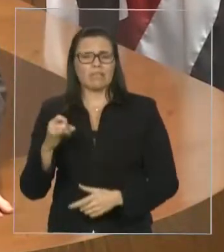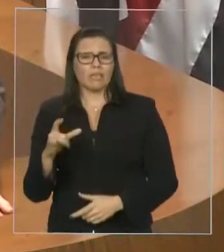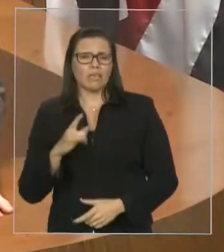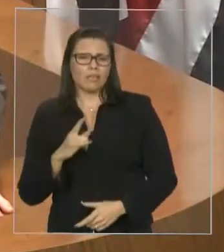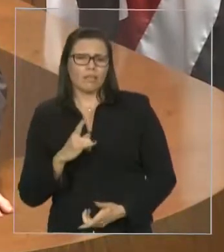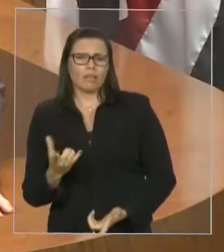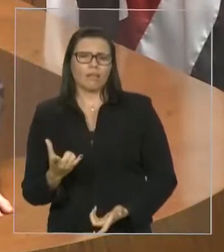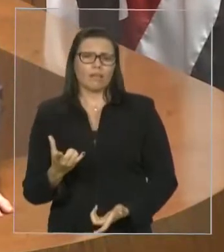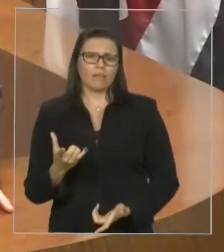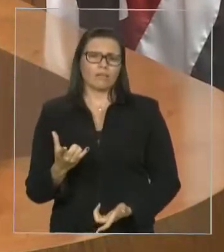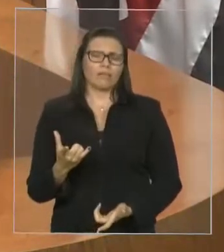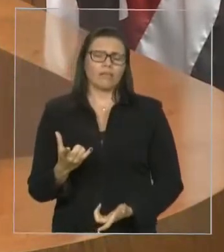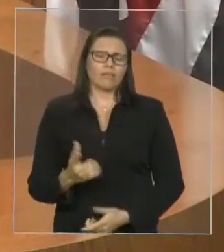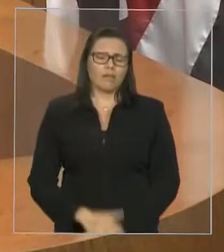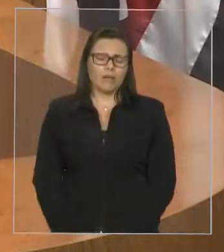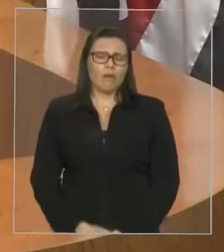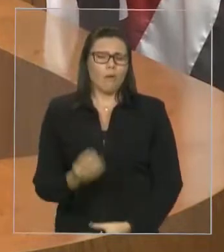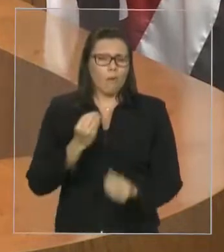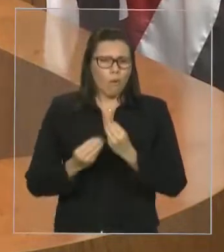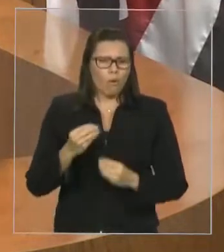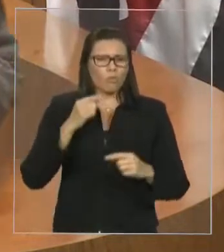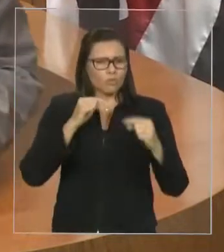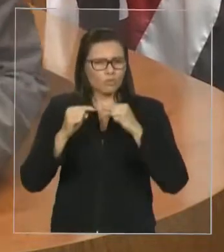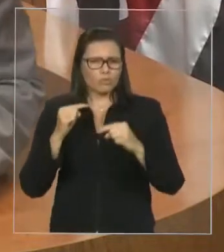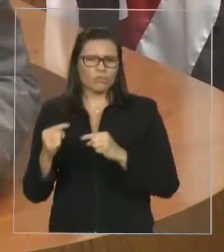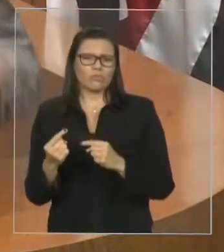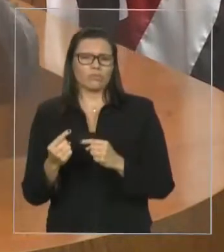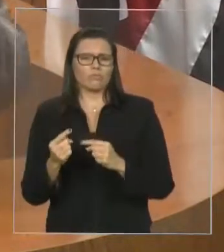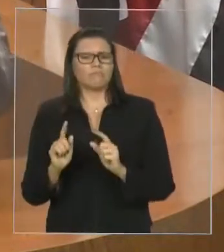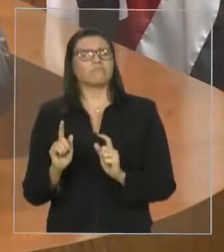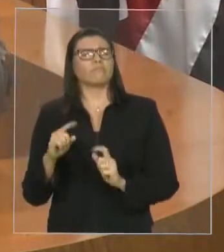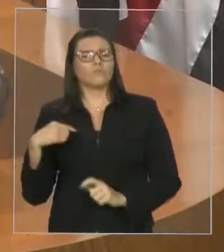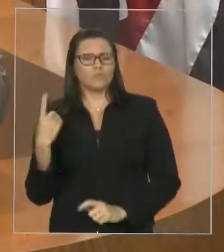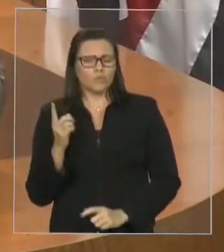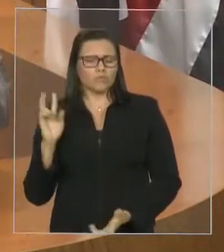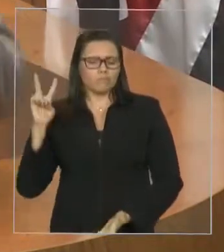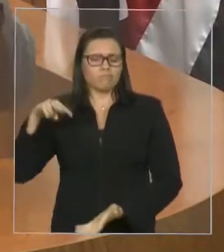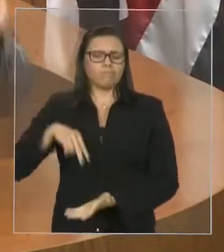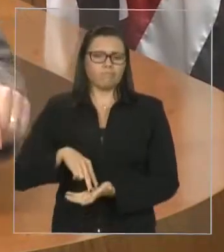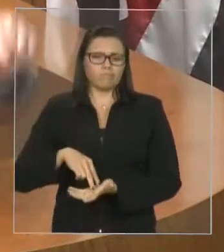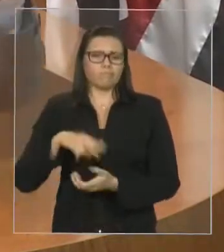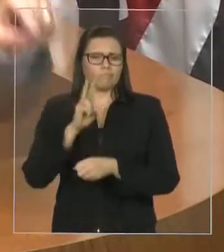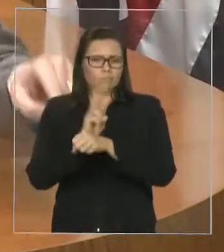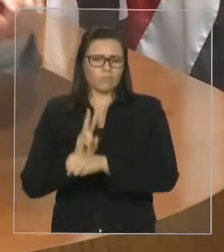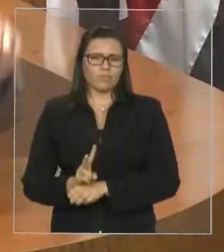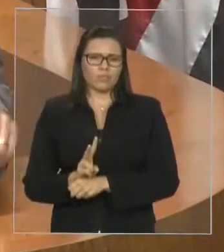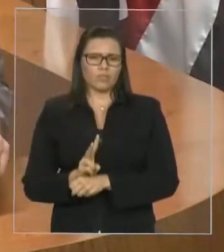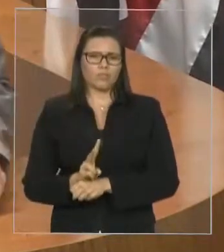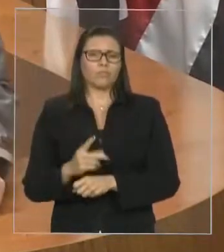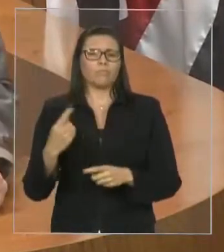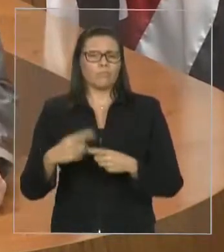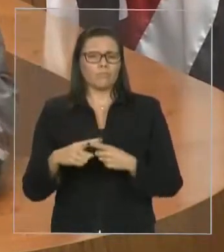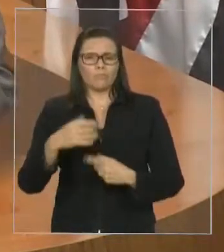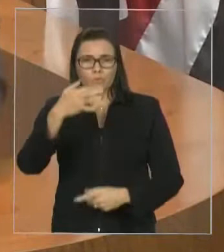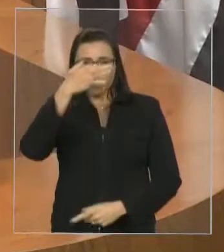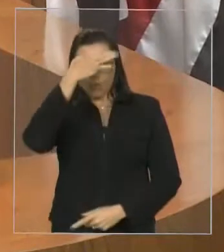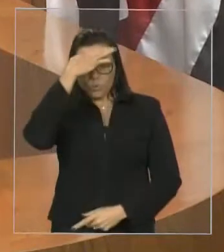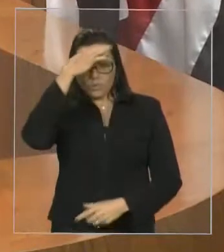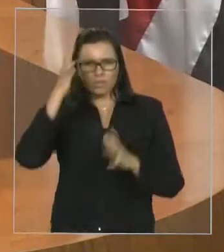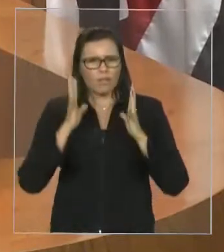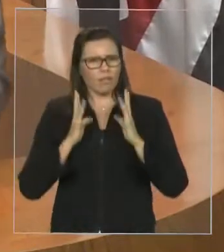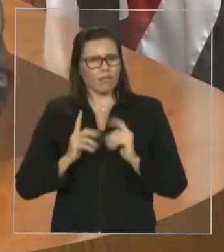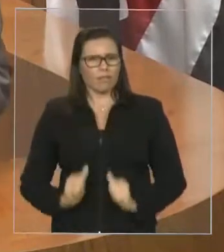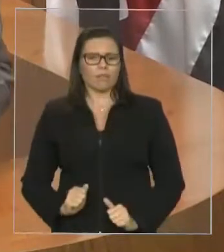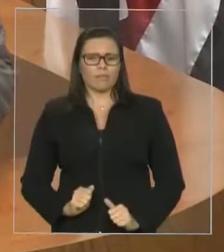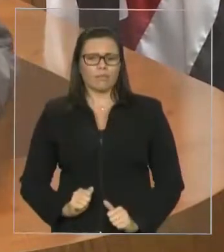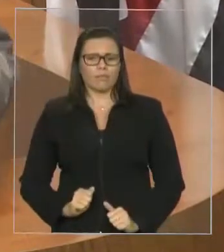vamos discutir, porque nós estamos de consciência limpa, que nós defendemos um governo que está mudando a história do Maranhão, queiram os